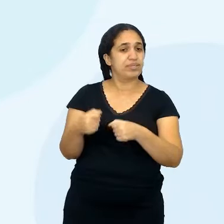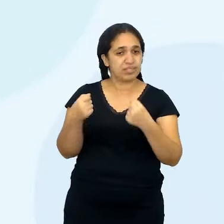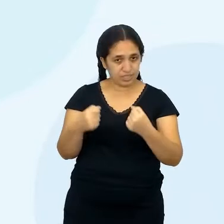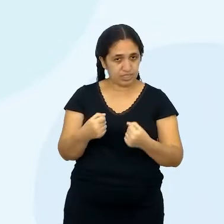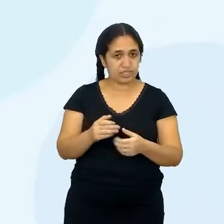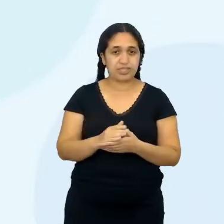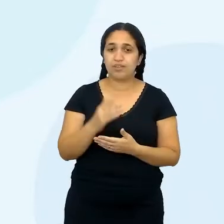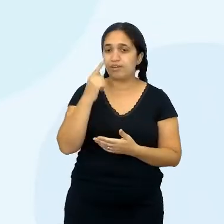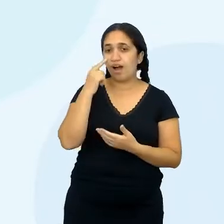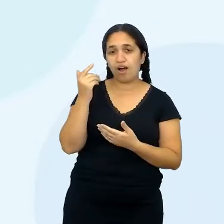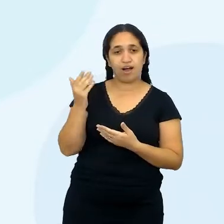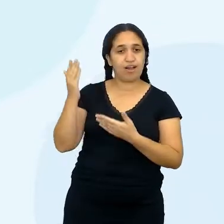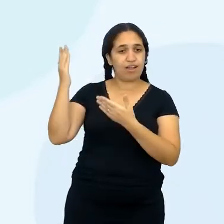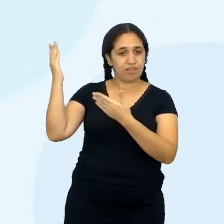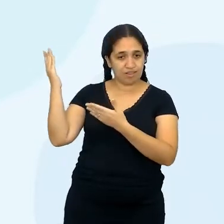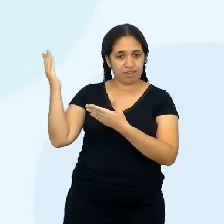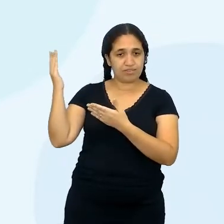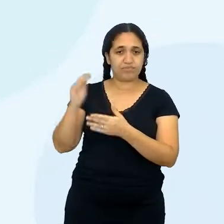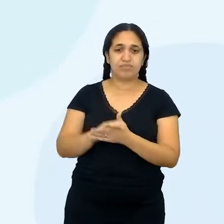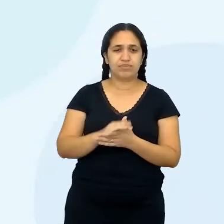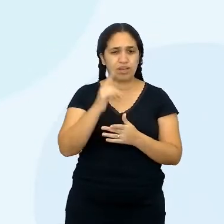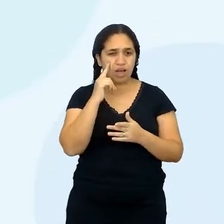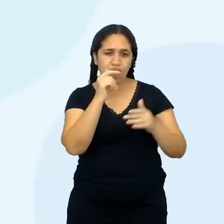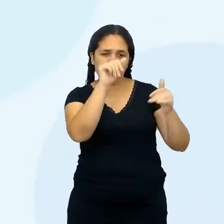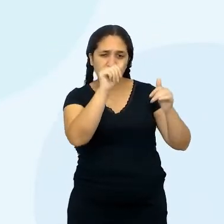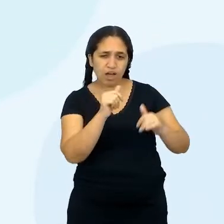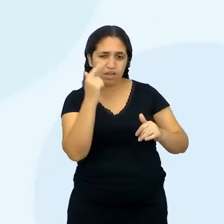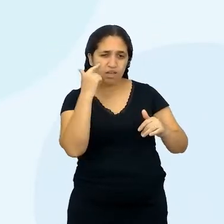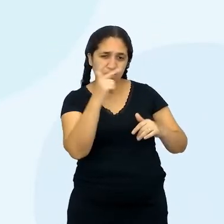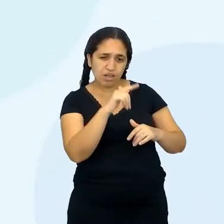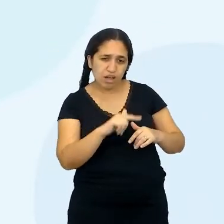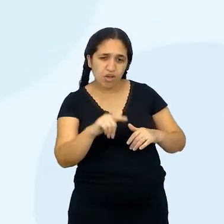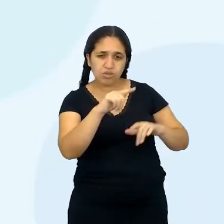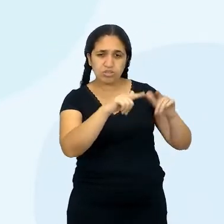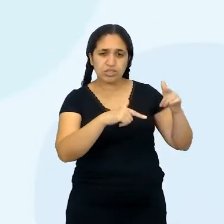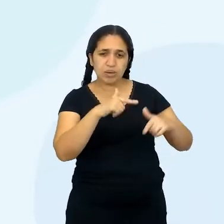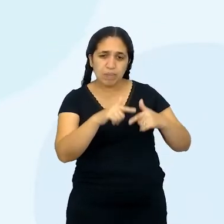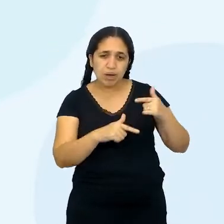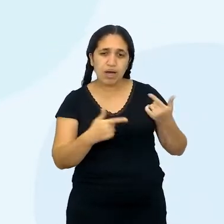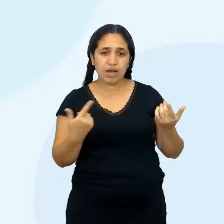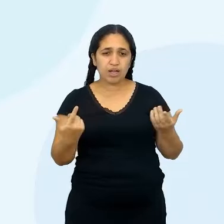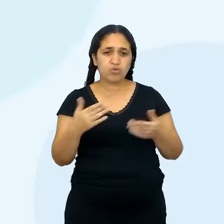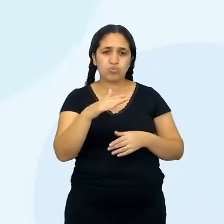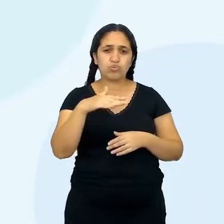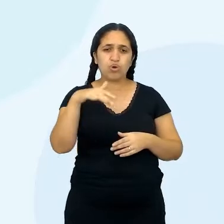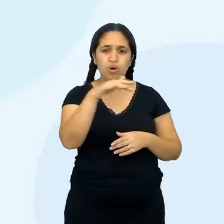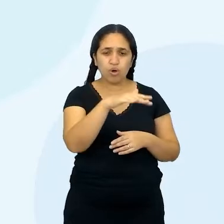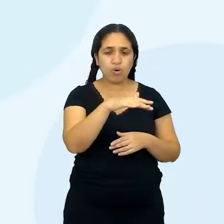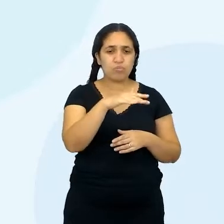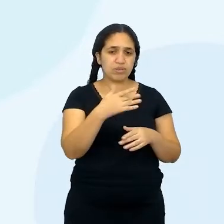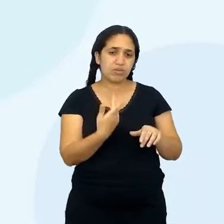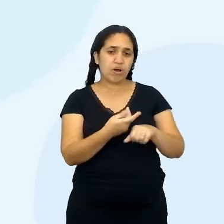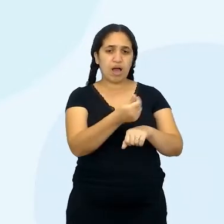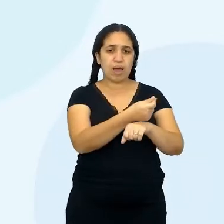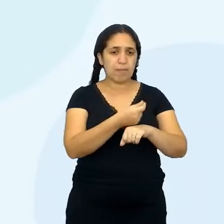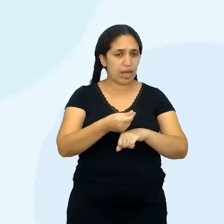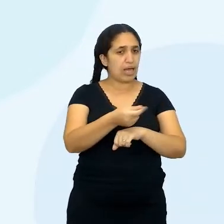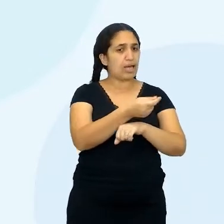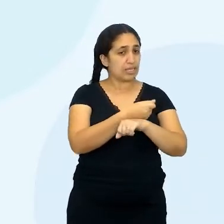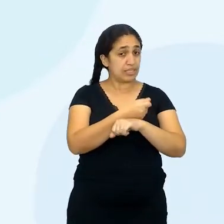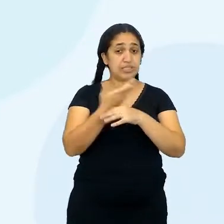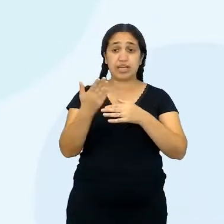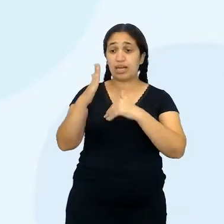realizar. Olha lá, o objetivo é analisar o trabalho sob a égide, né, sob o cenário capitalista, e a